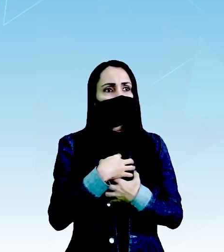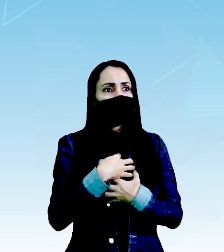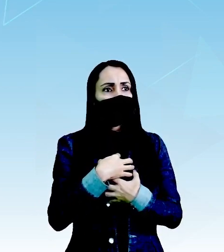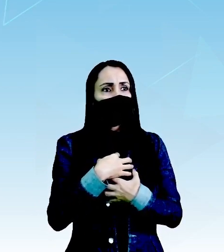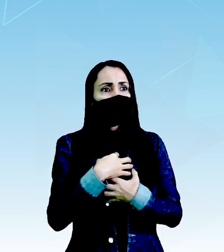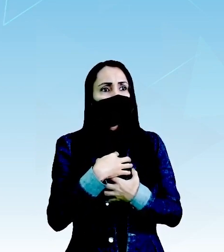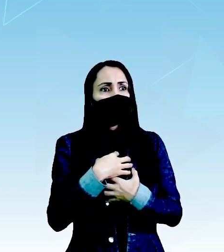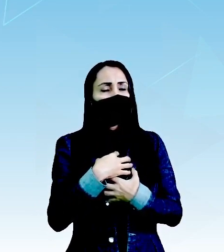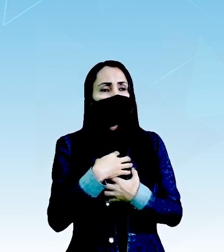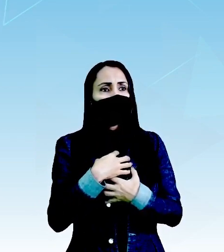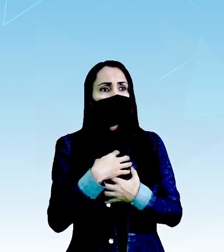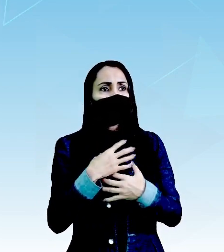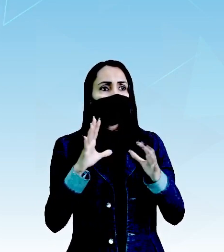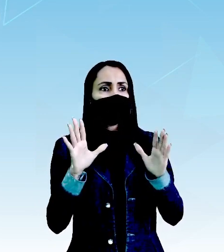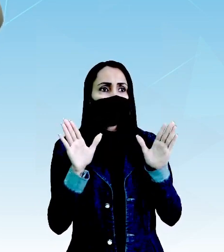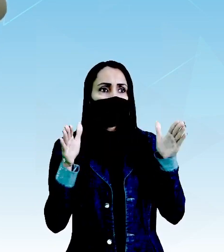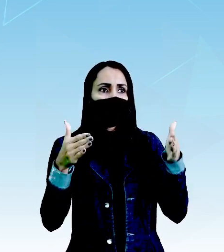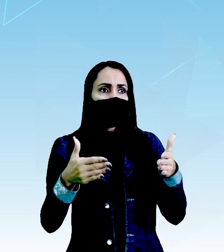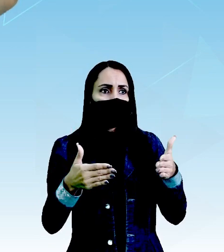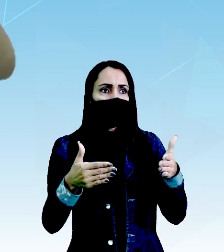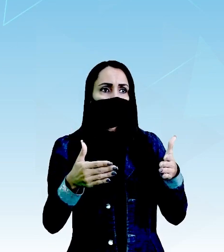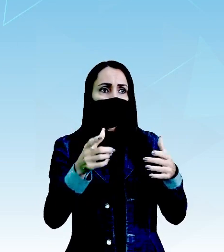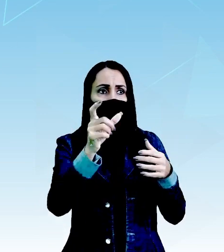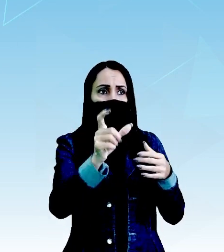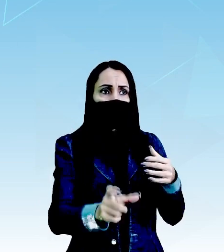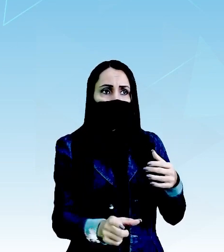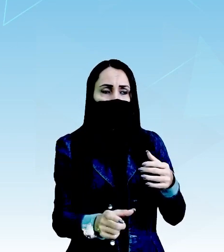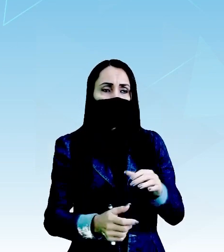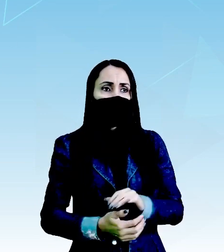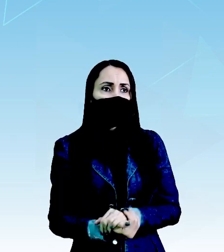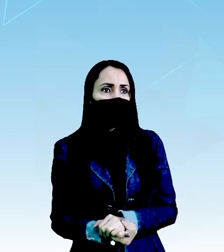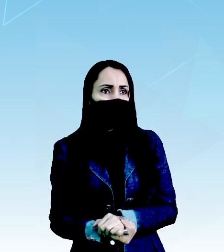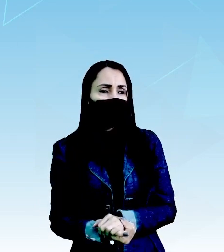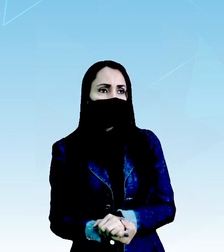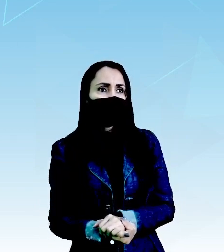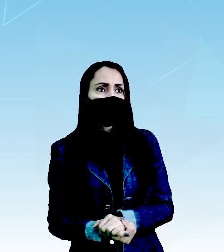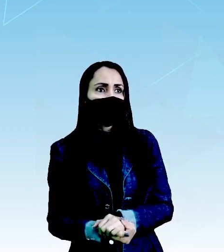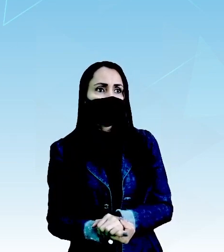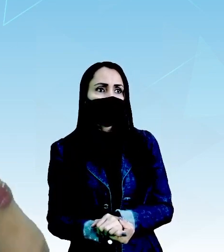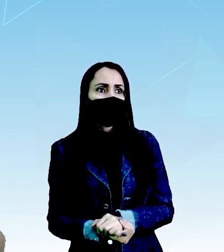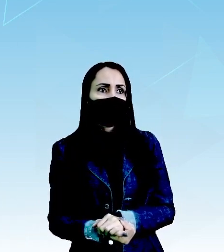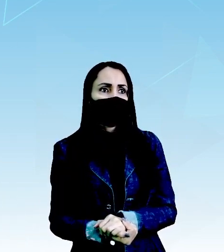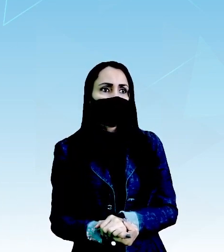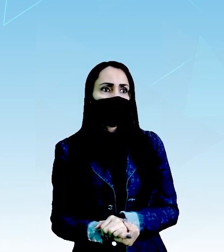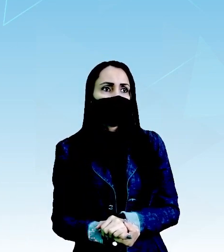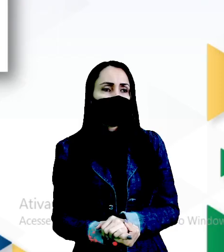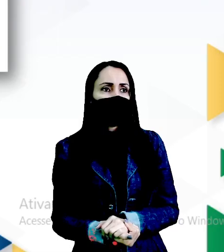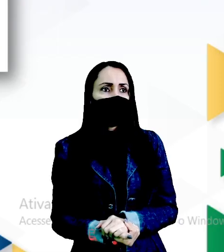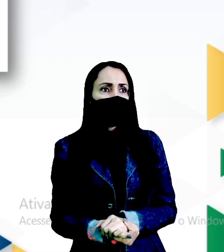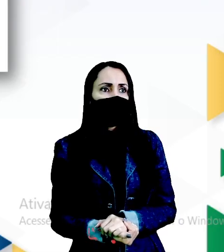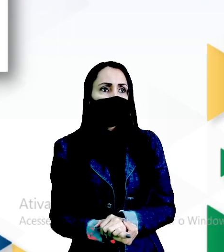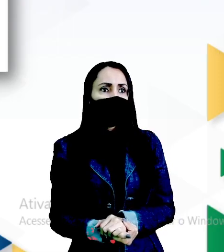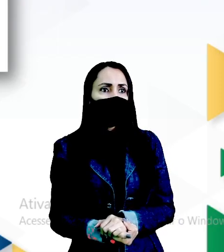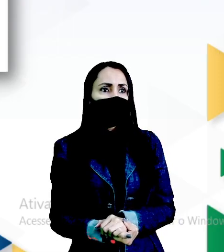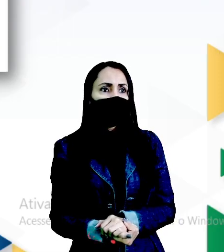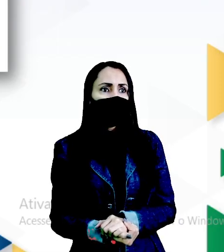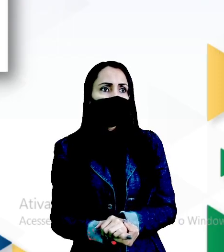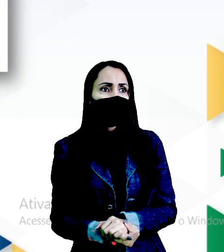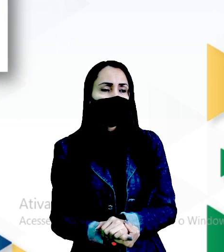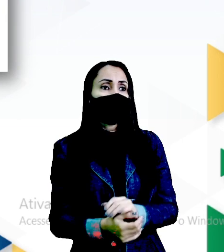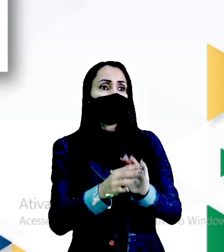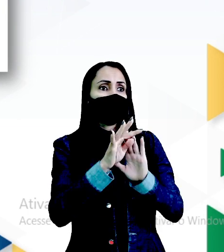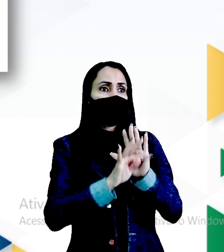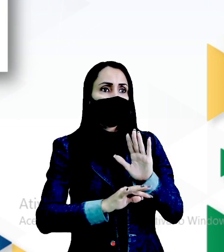dizer, de uma determinada pessoa ou grupo de pessoas. Texto, vamos lá, outro texto. O